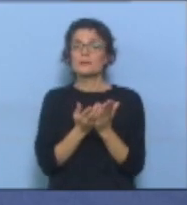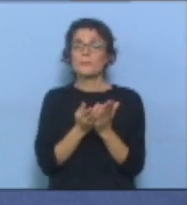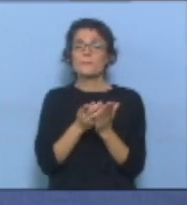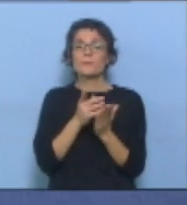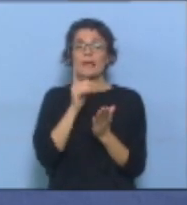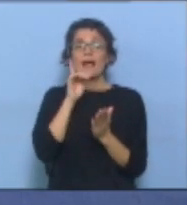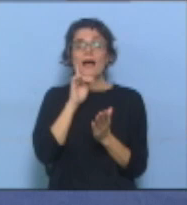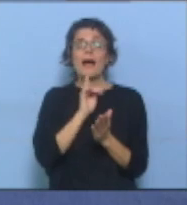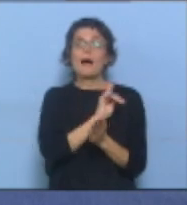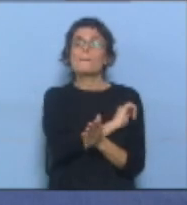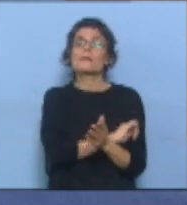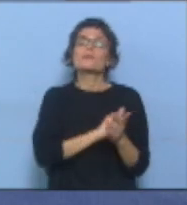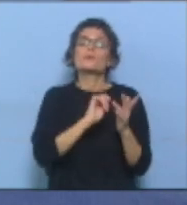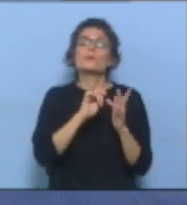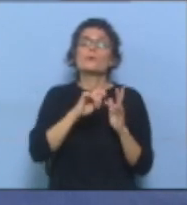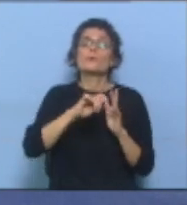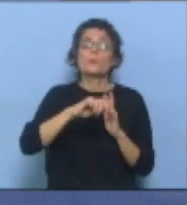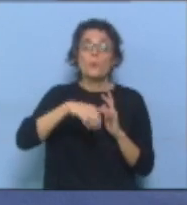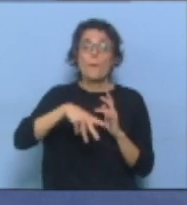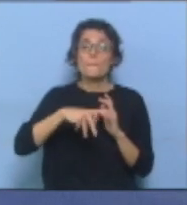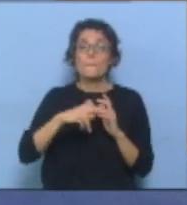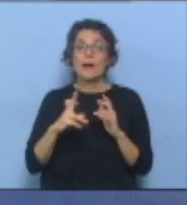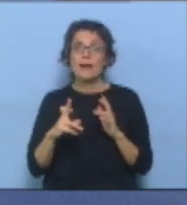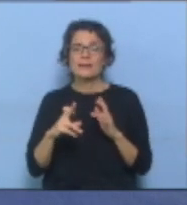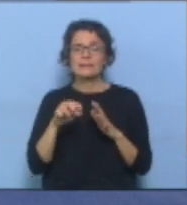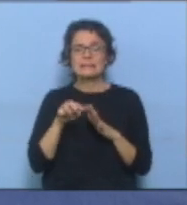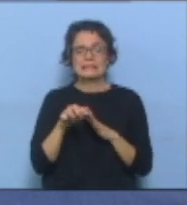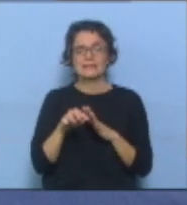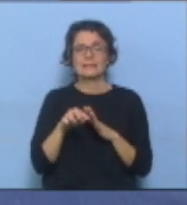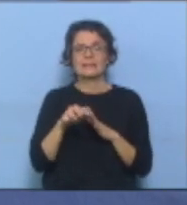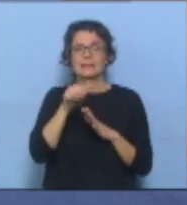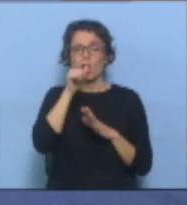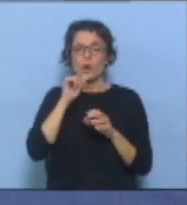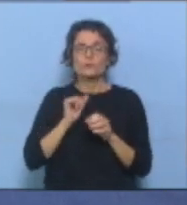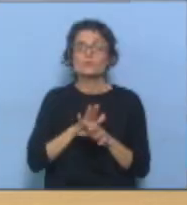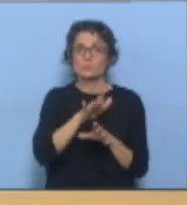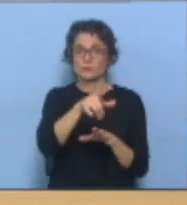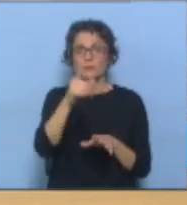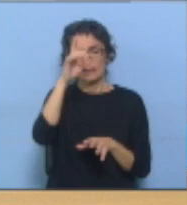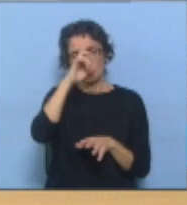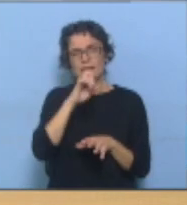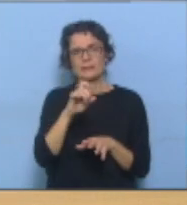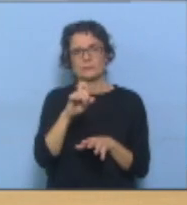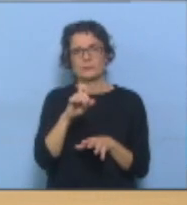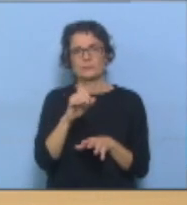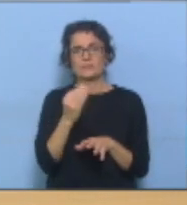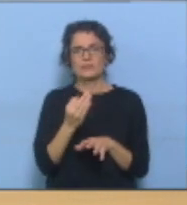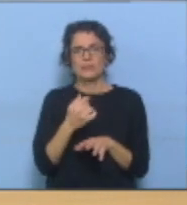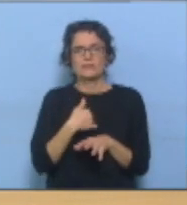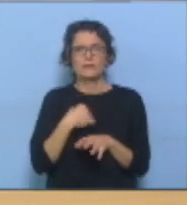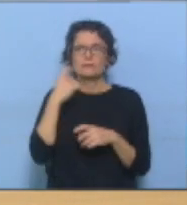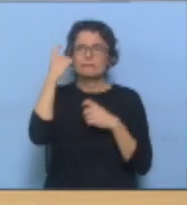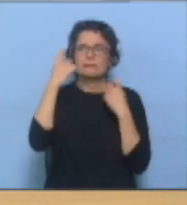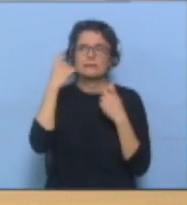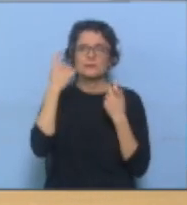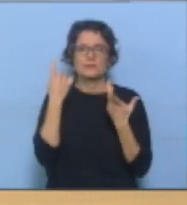Natal, com as ilustrações da Maria Keil, que eu me lembro muito bem de eu pensar naquilo